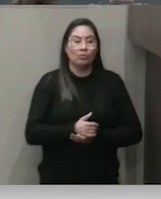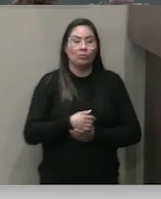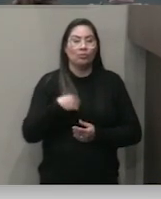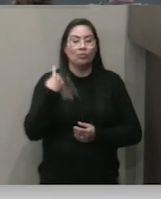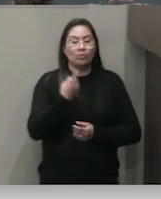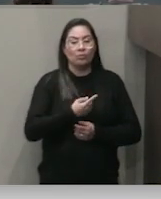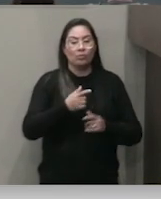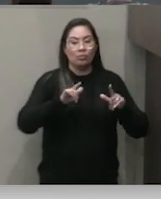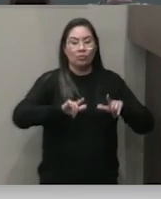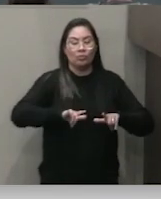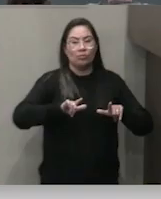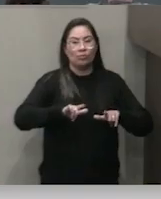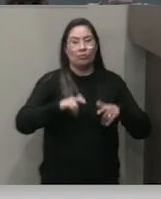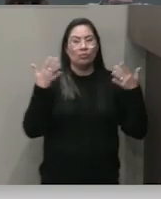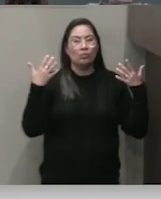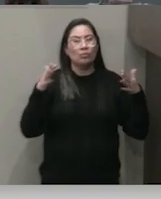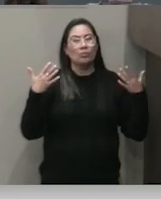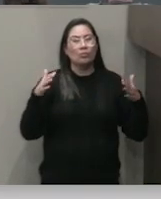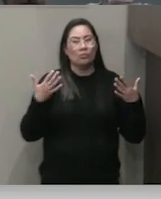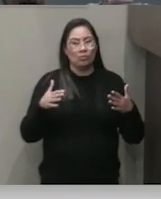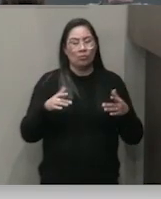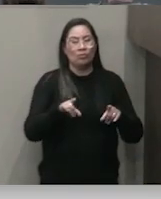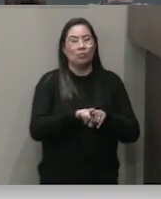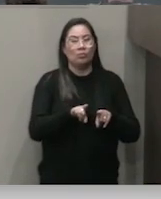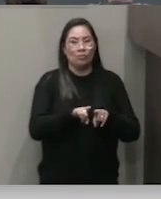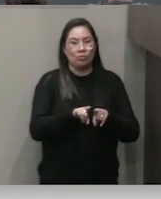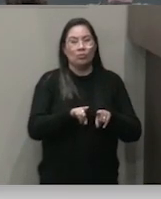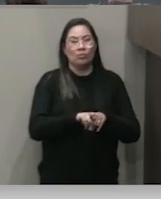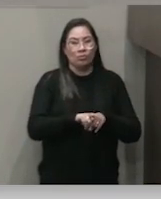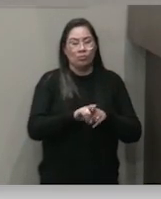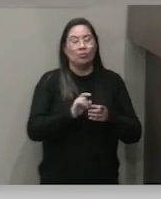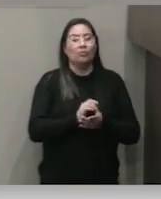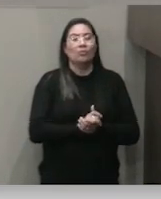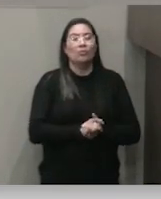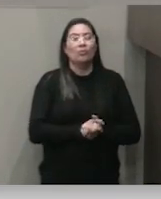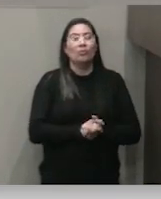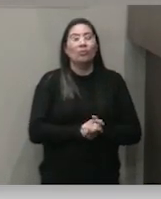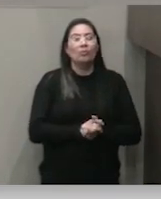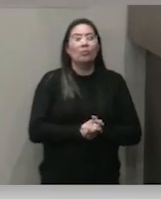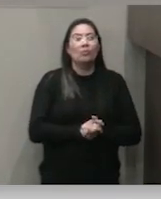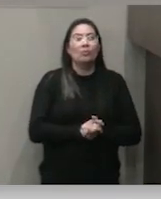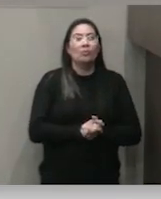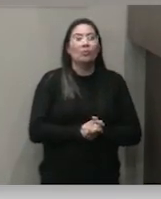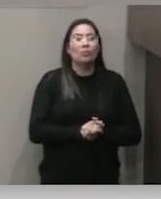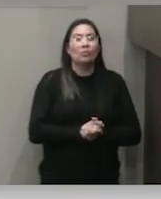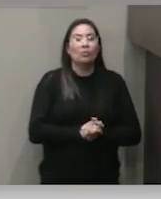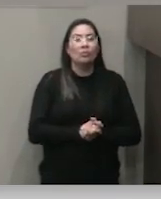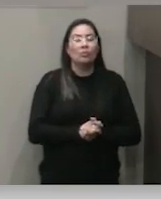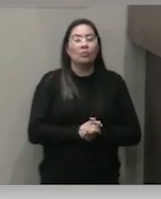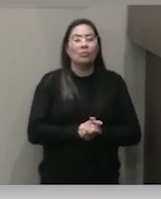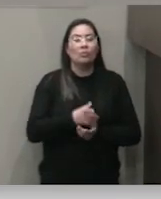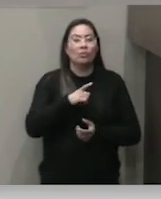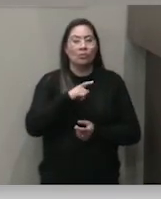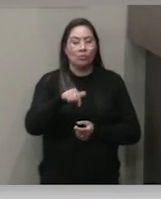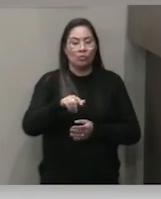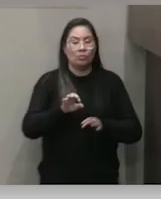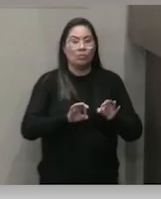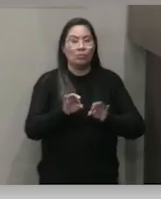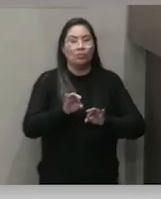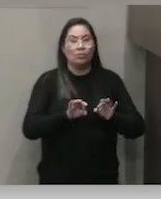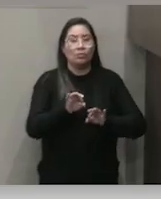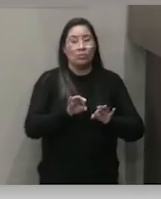nosso espaço aqui para parabenizar o nosso executivo, mais uma vez, né? Realmente ele está abrindo aqui, através desse projeto